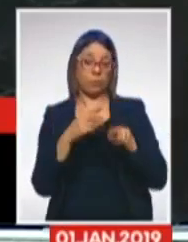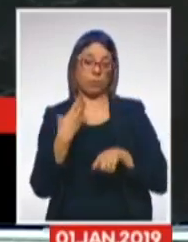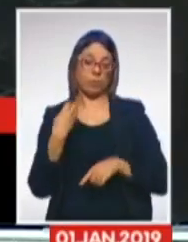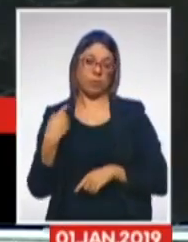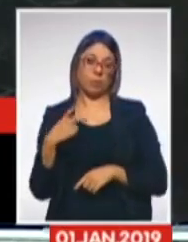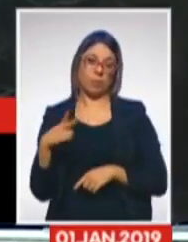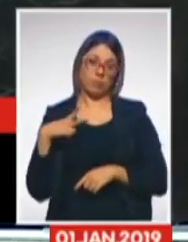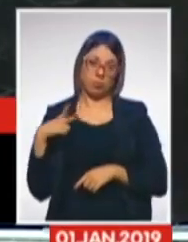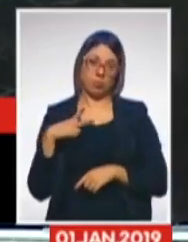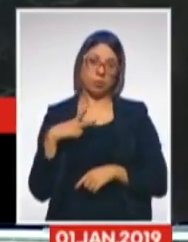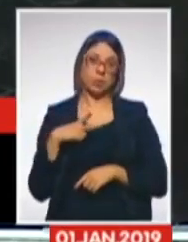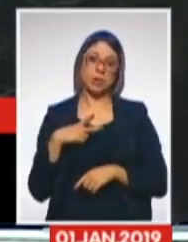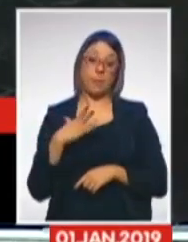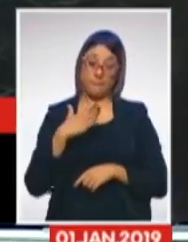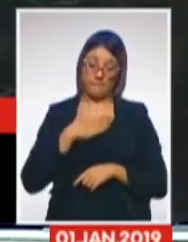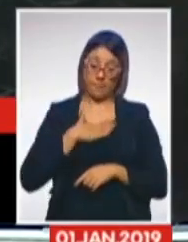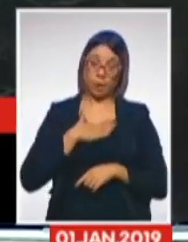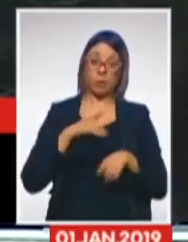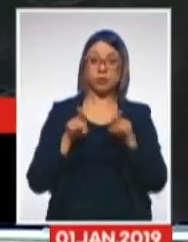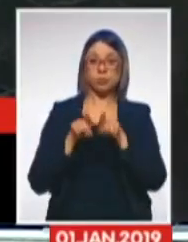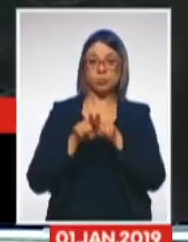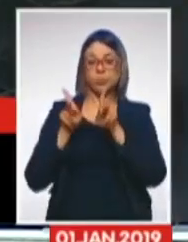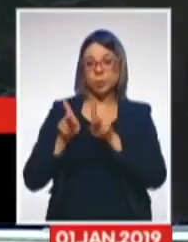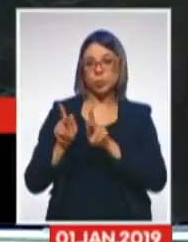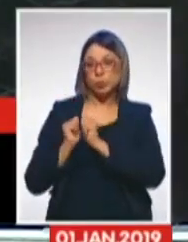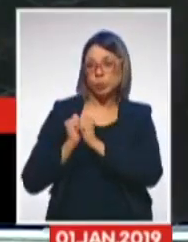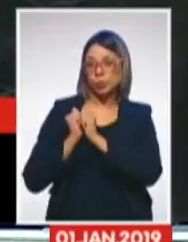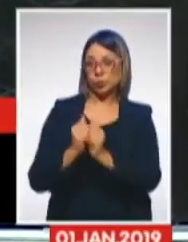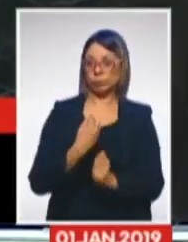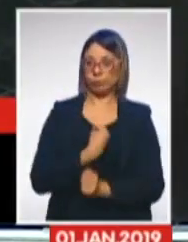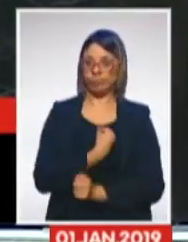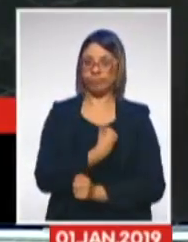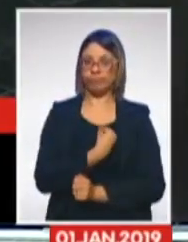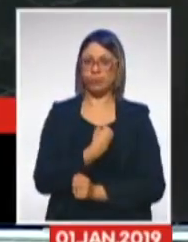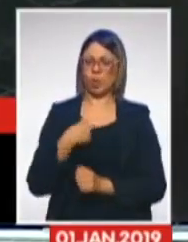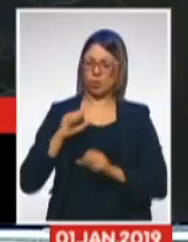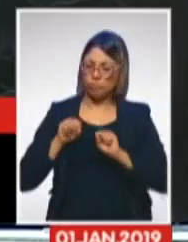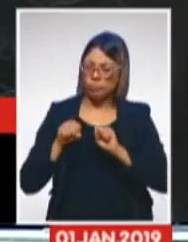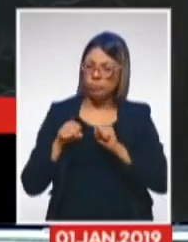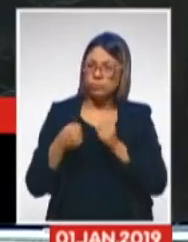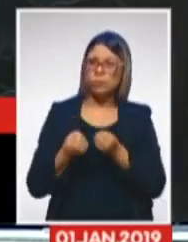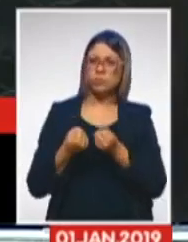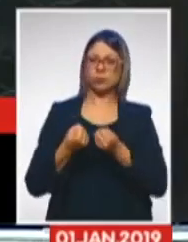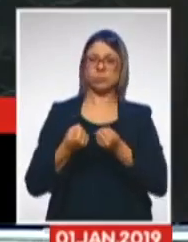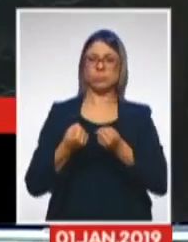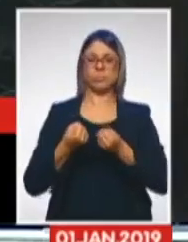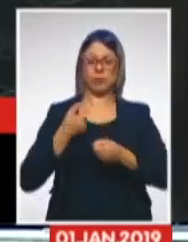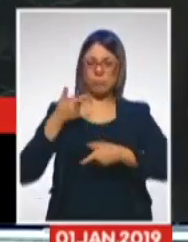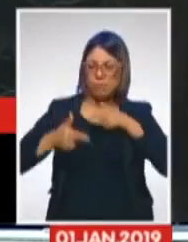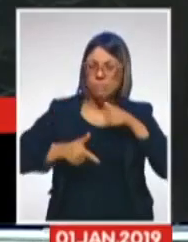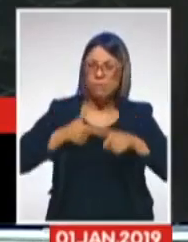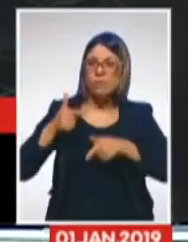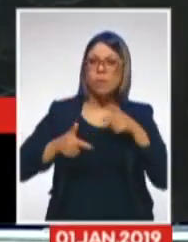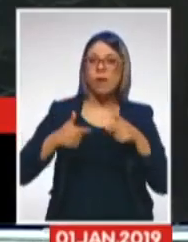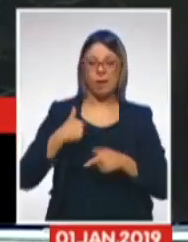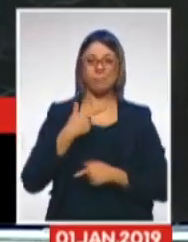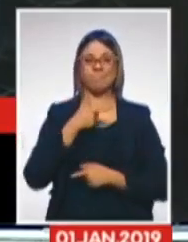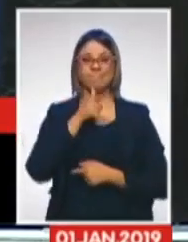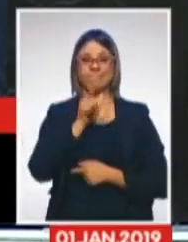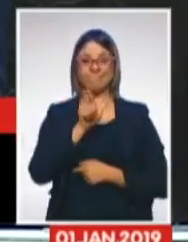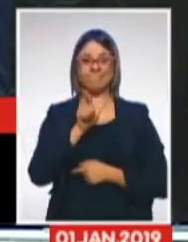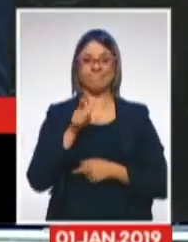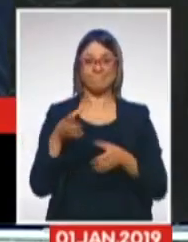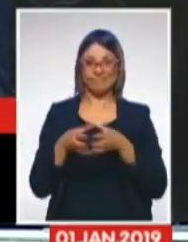esteve ao meu redor neste caminho. Foi com esforço, dedicação e trabalho que consegui fazer o nosso